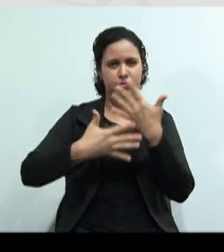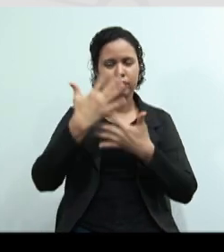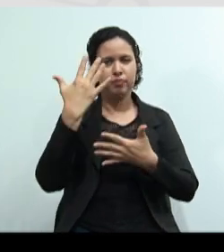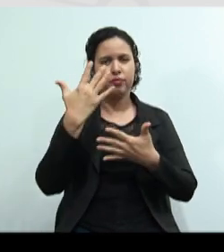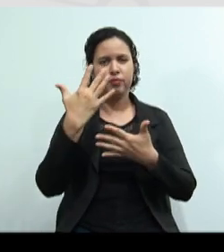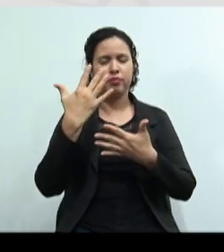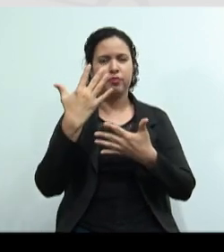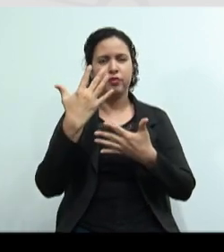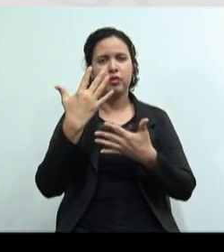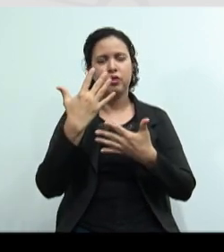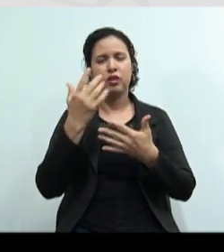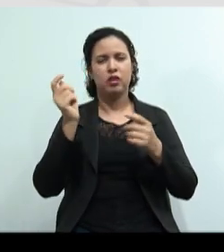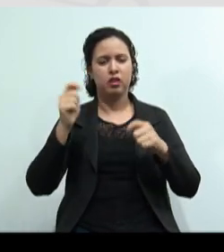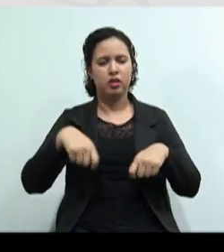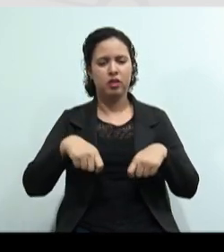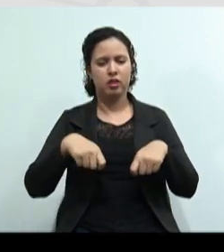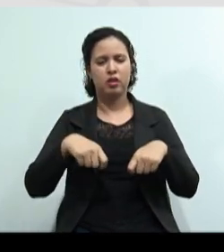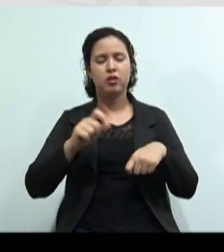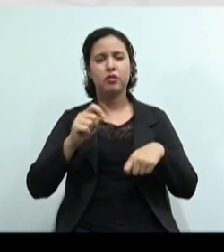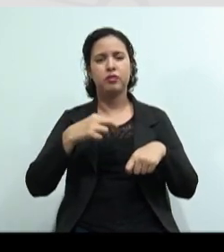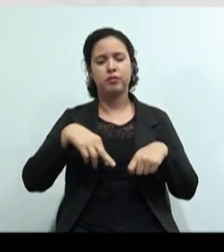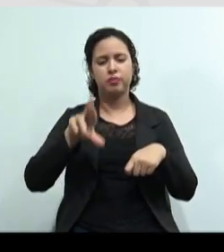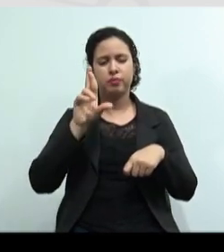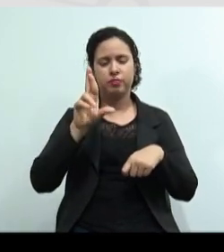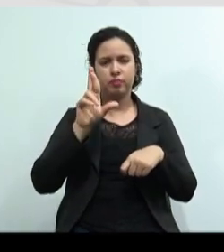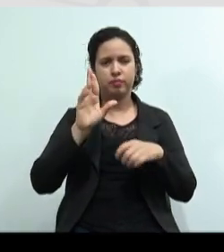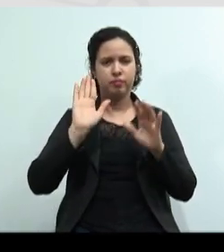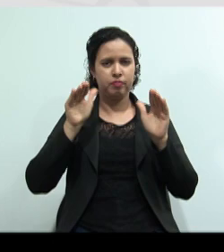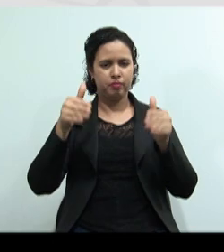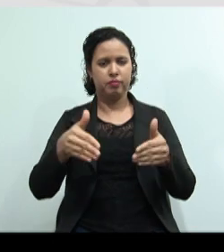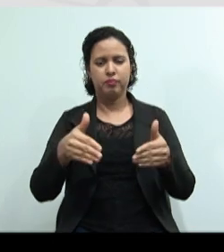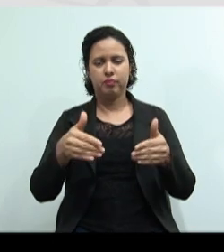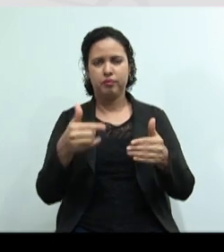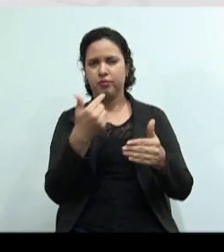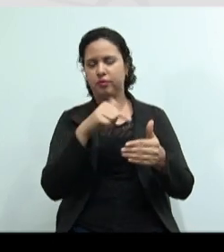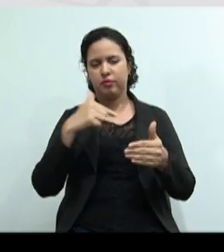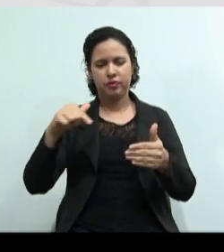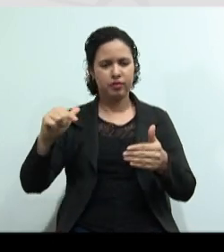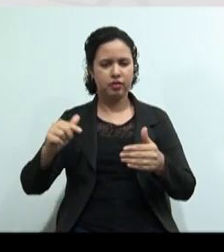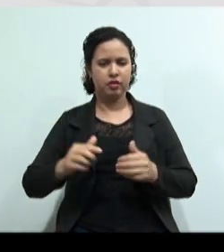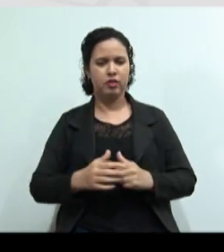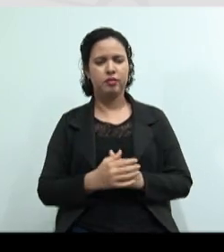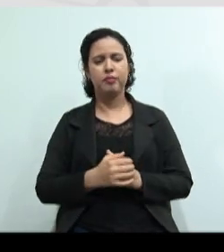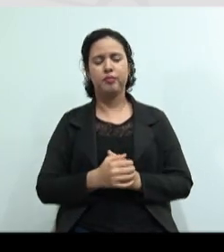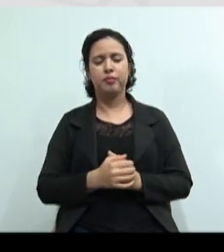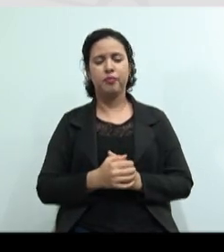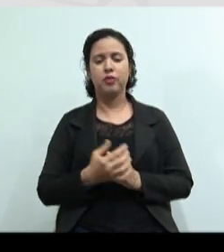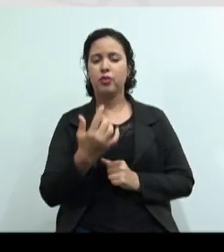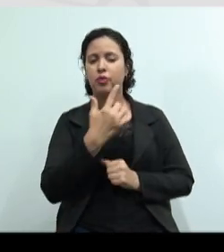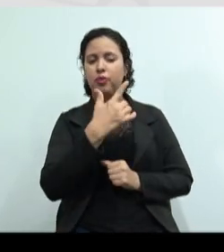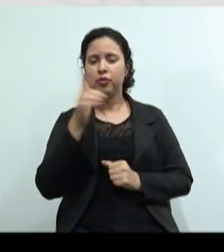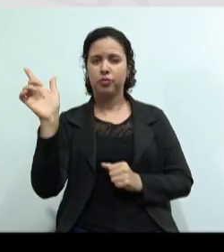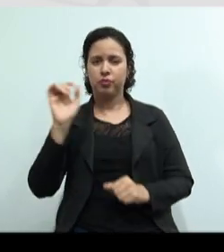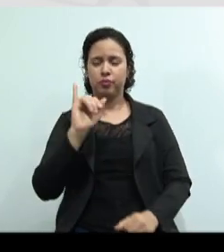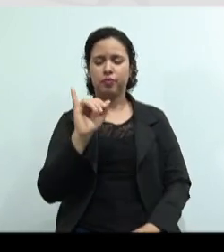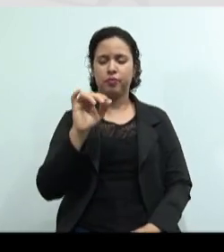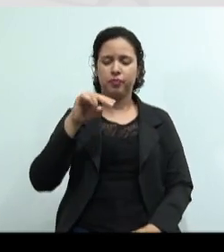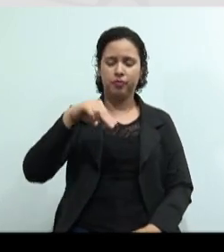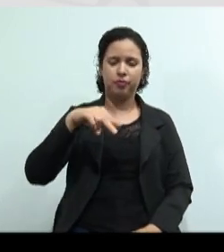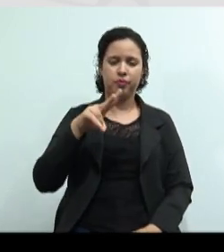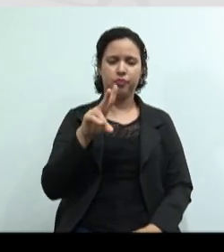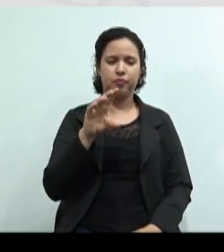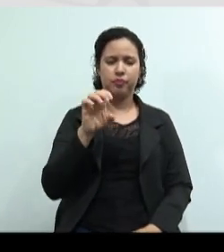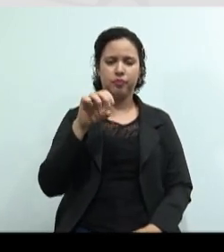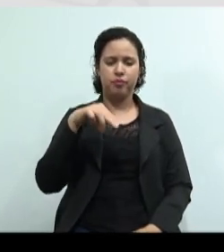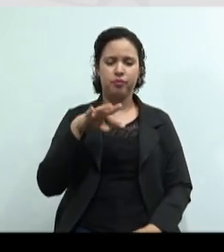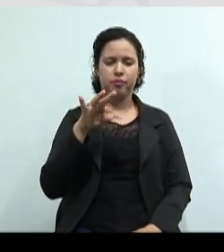decisões gerenciais nas empresas. Ok. Vamos ver agora o sistema de inventário permanente. O inventário permanente